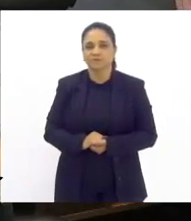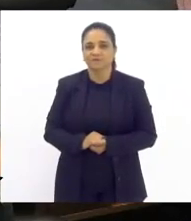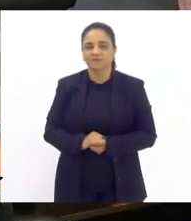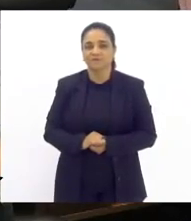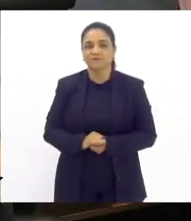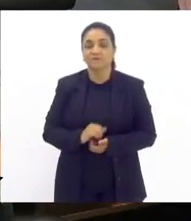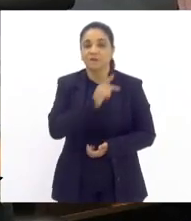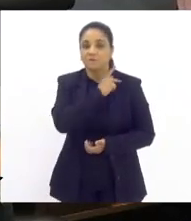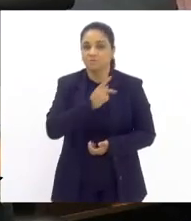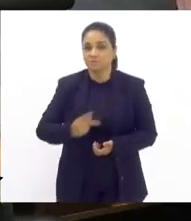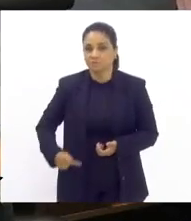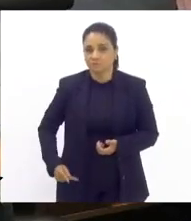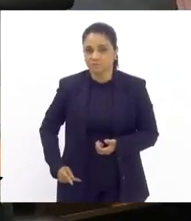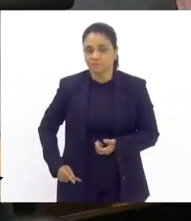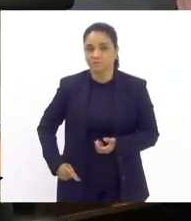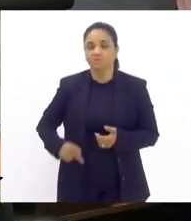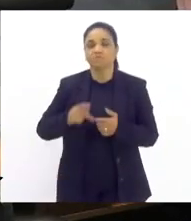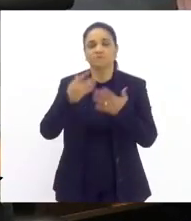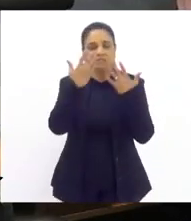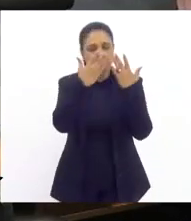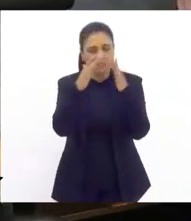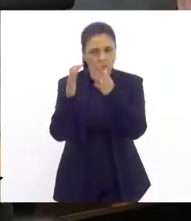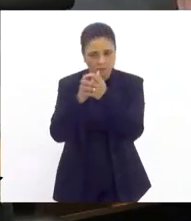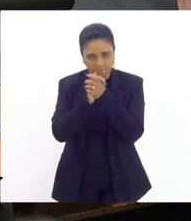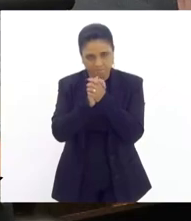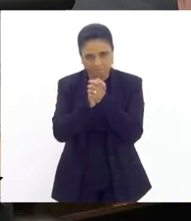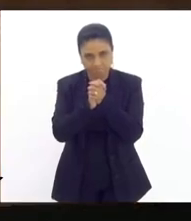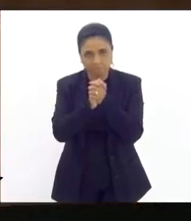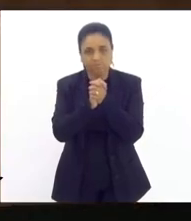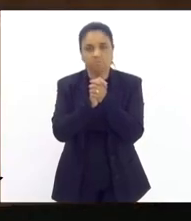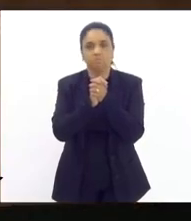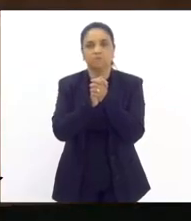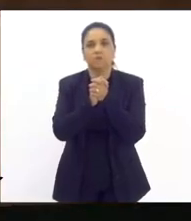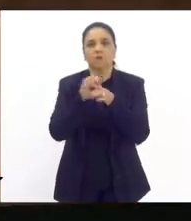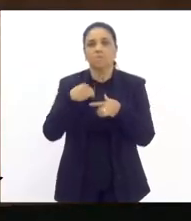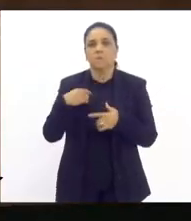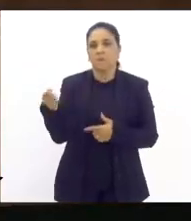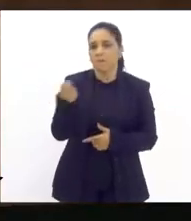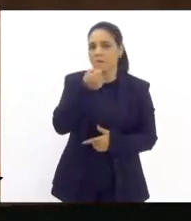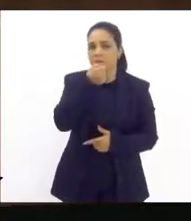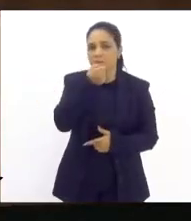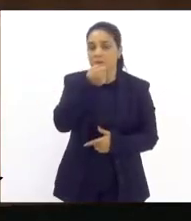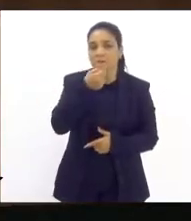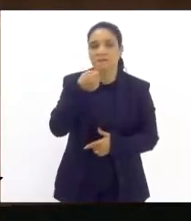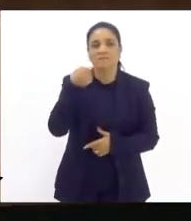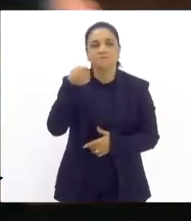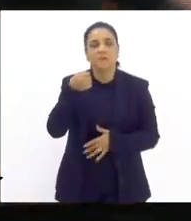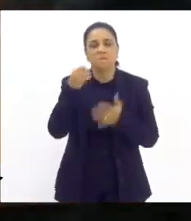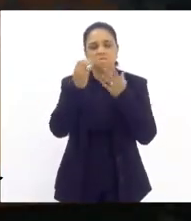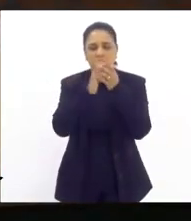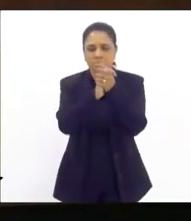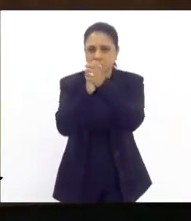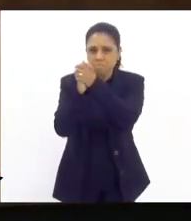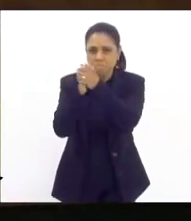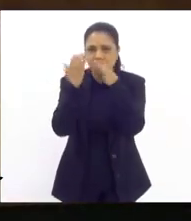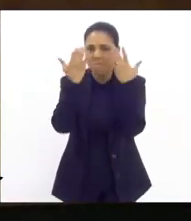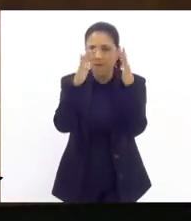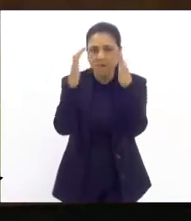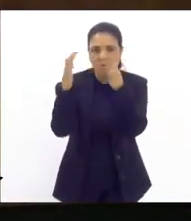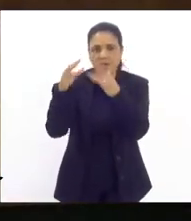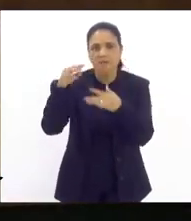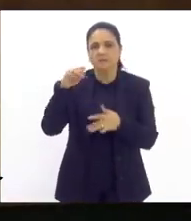presidente em primeiro lugar saudava o excelência aproveitar o primeiro enceja meu microfone para dar um parabéns especial nossa querida Milena